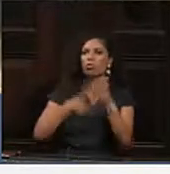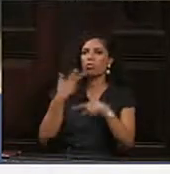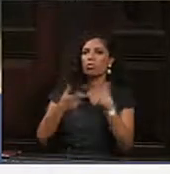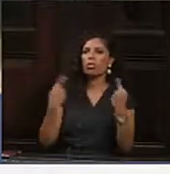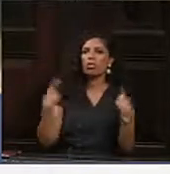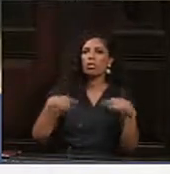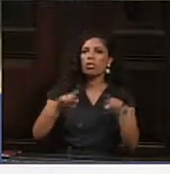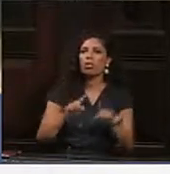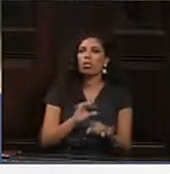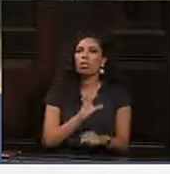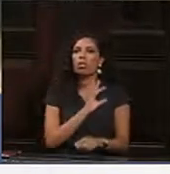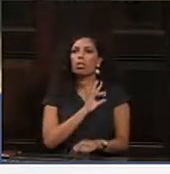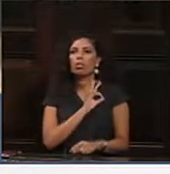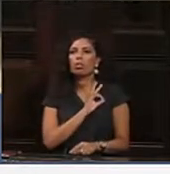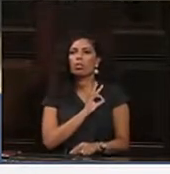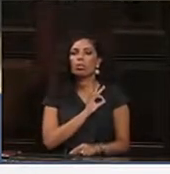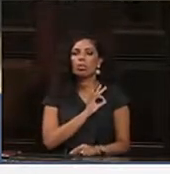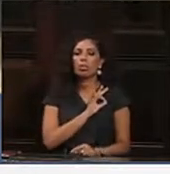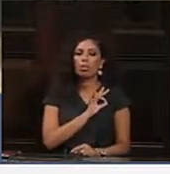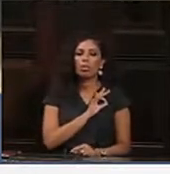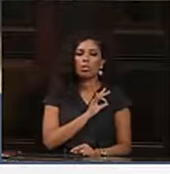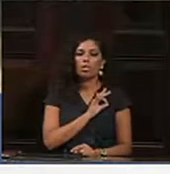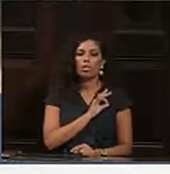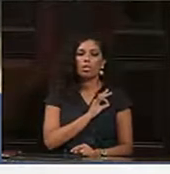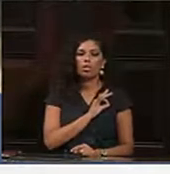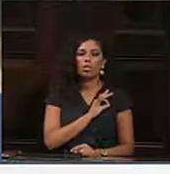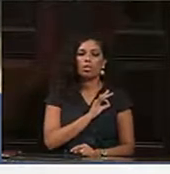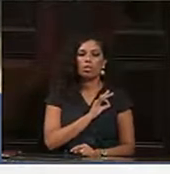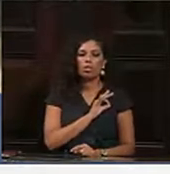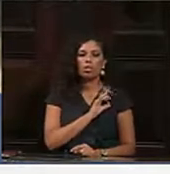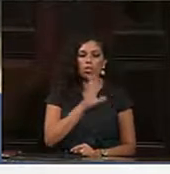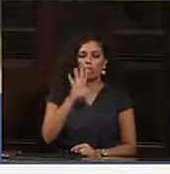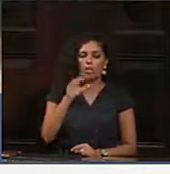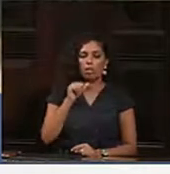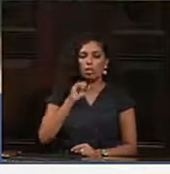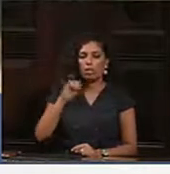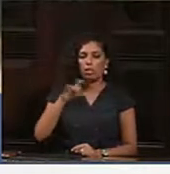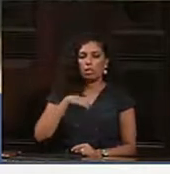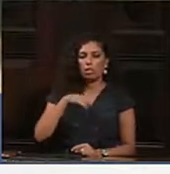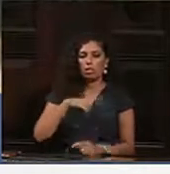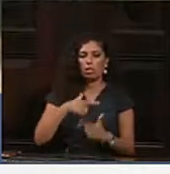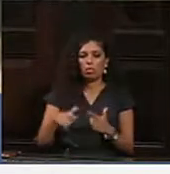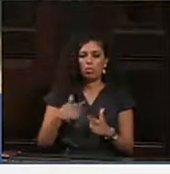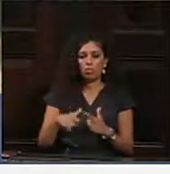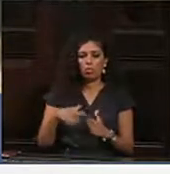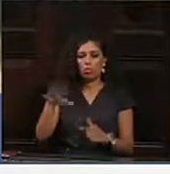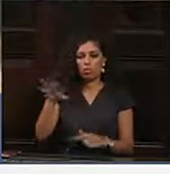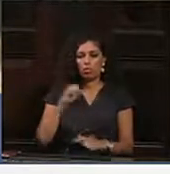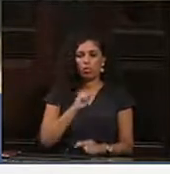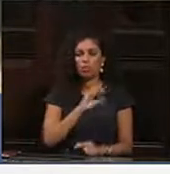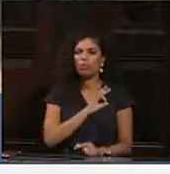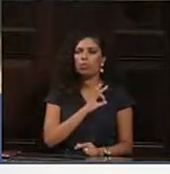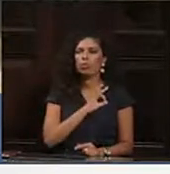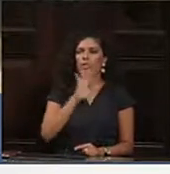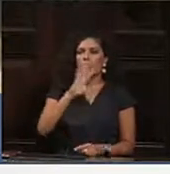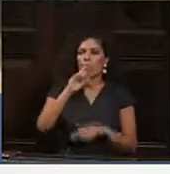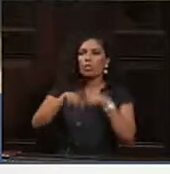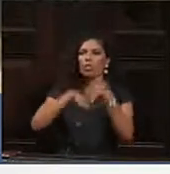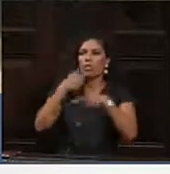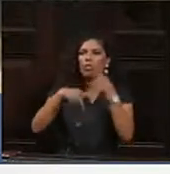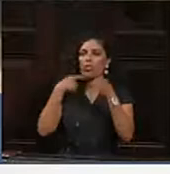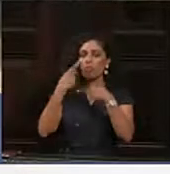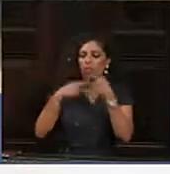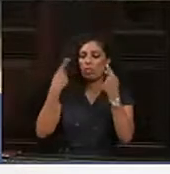polícia, que são que na hora, quando tem o problema, pô, chama a polícia, pelo amor de Deus. Mas não, depois massacra o policial